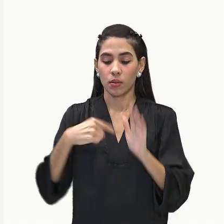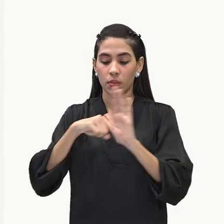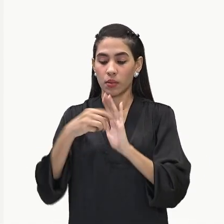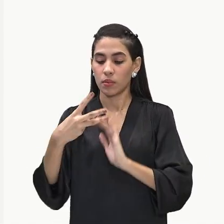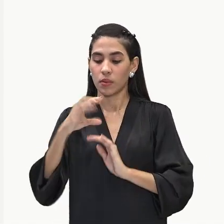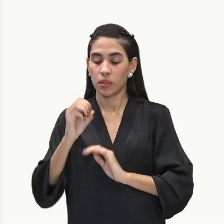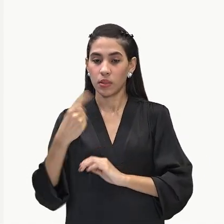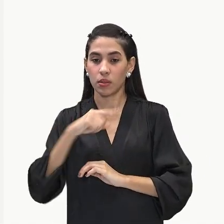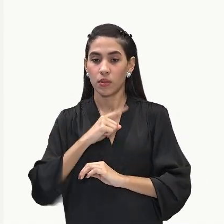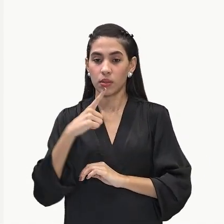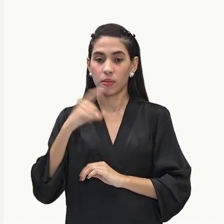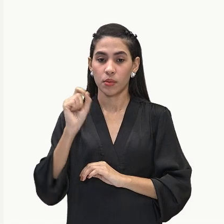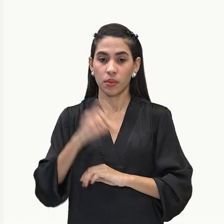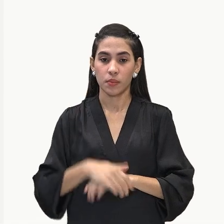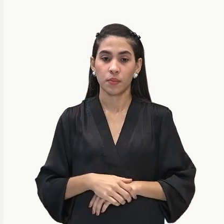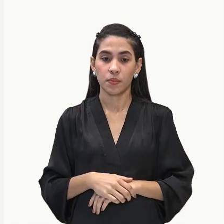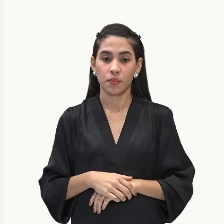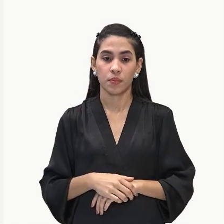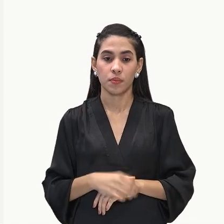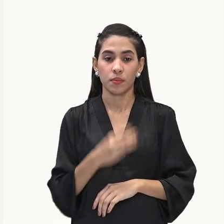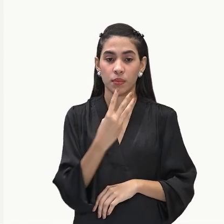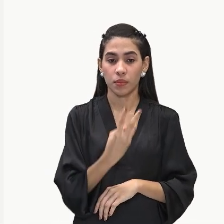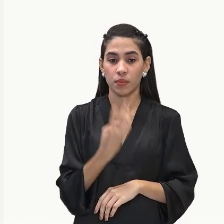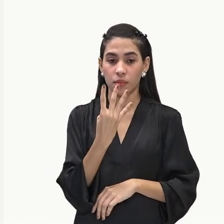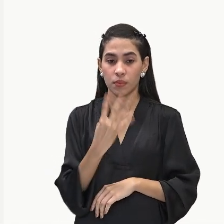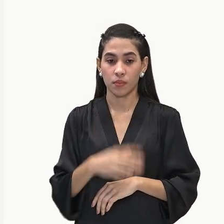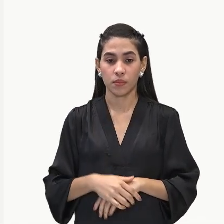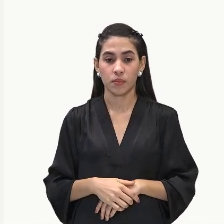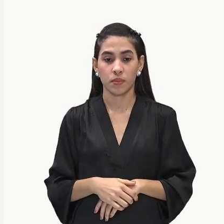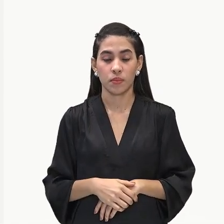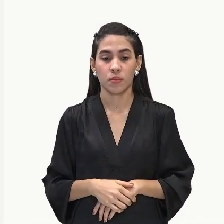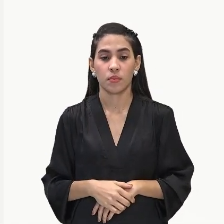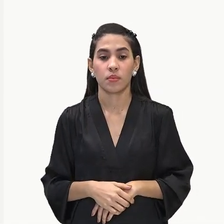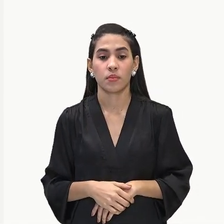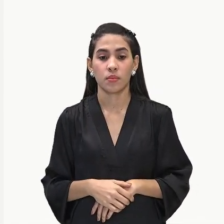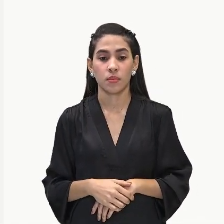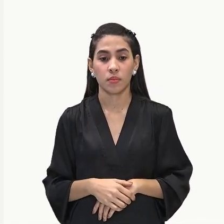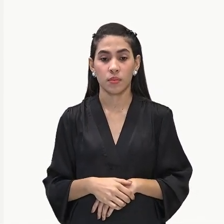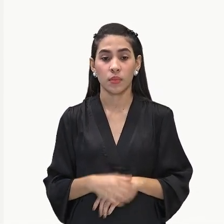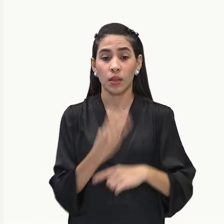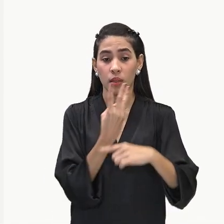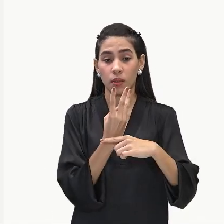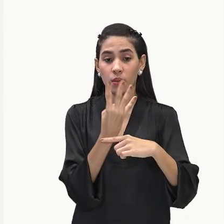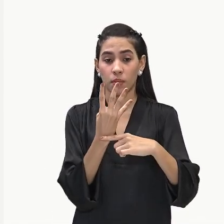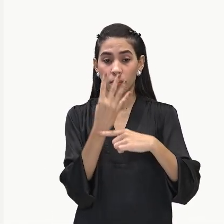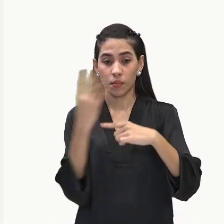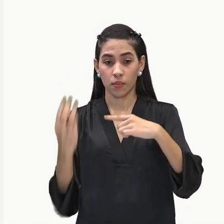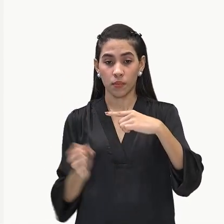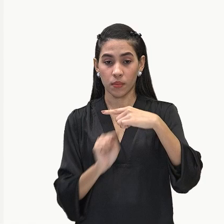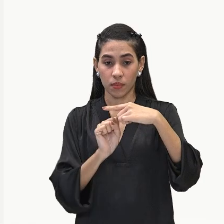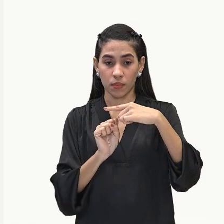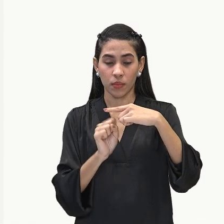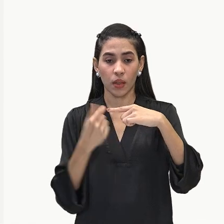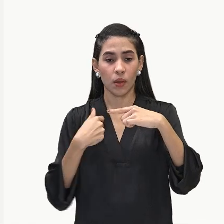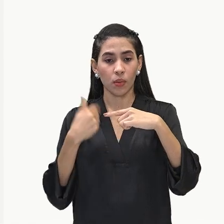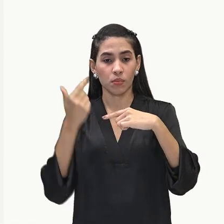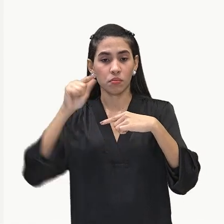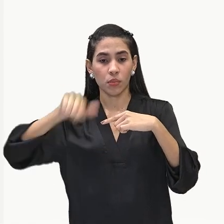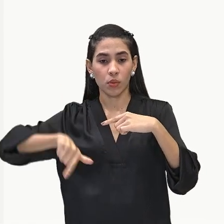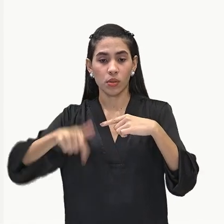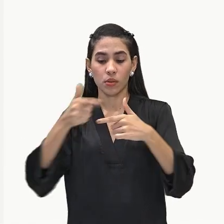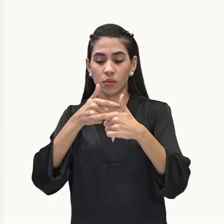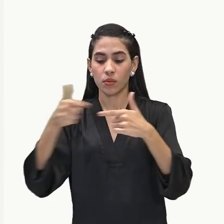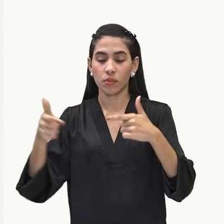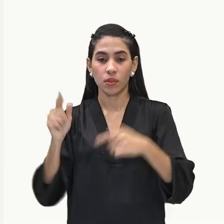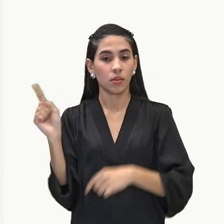nós vamos ficar com 34. 34 sobre 8. Consigo resolver essa divisão?